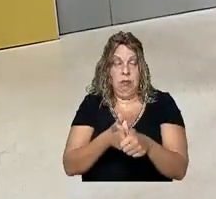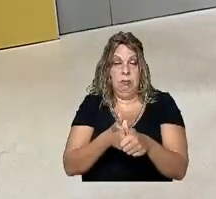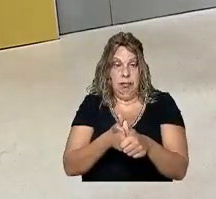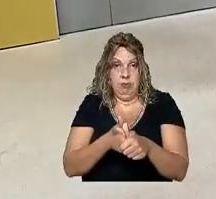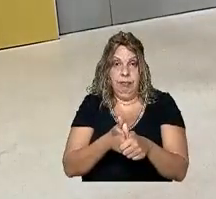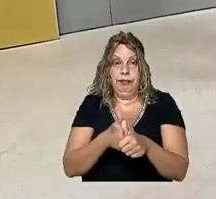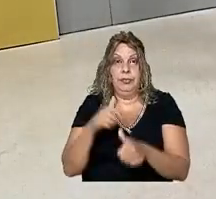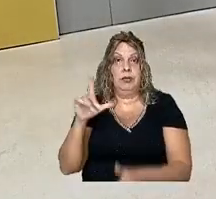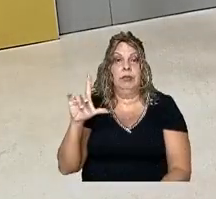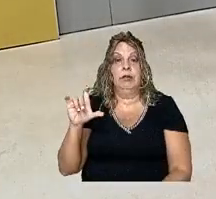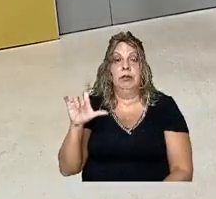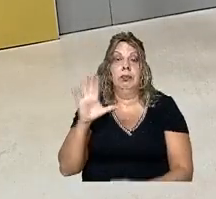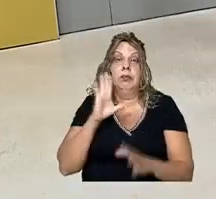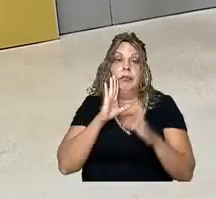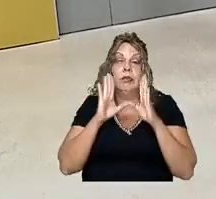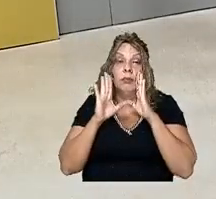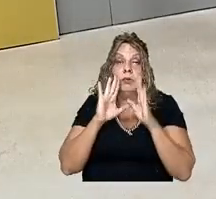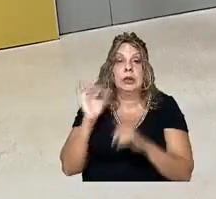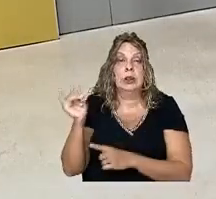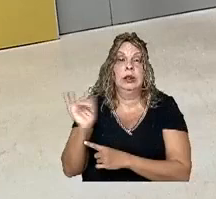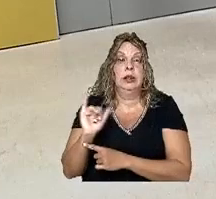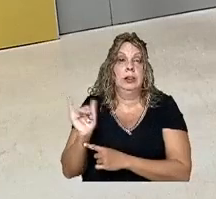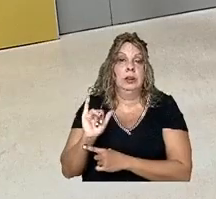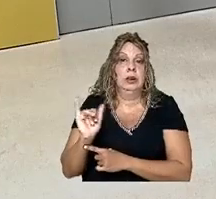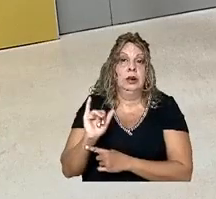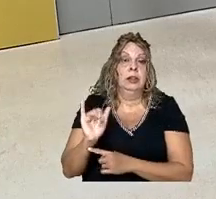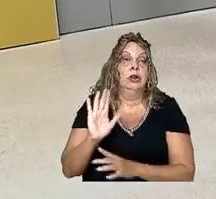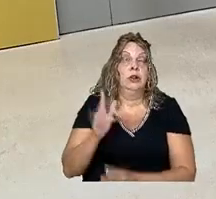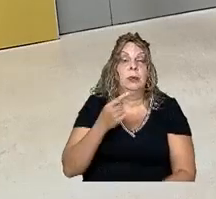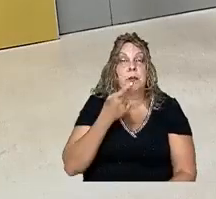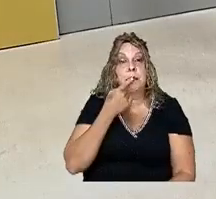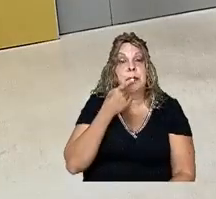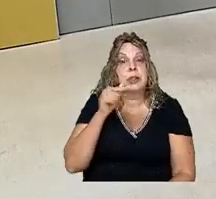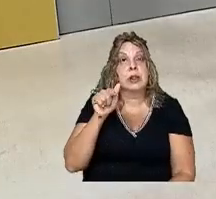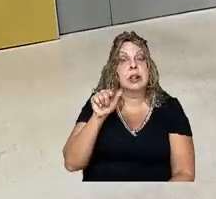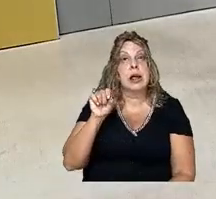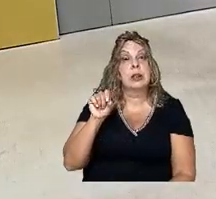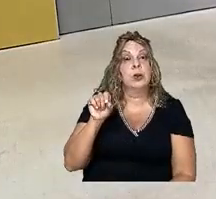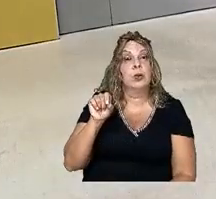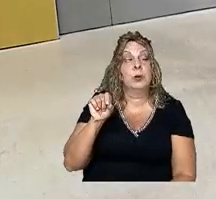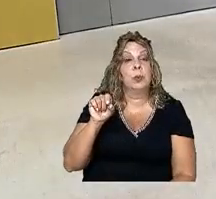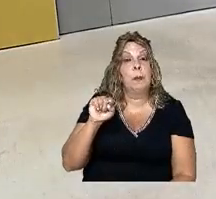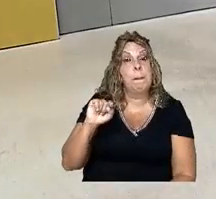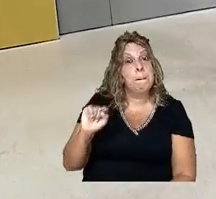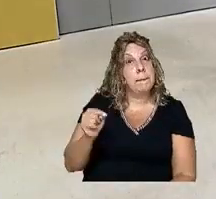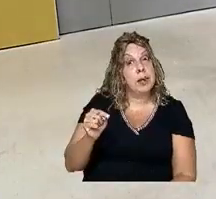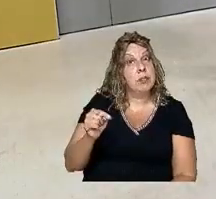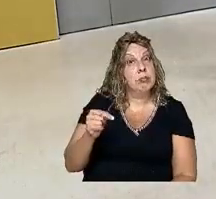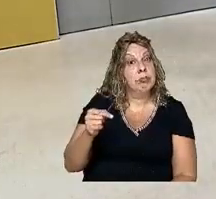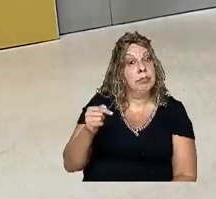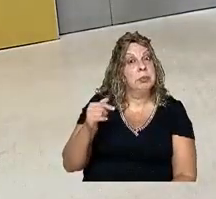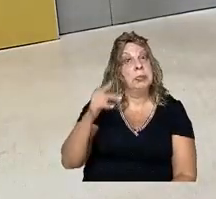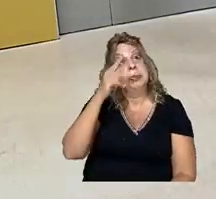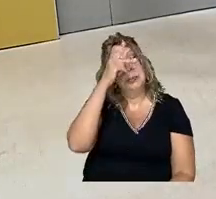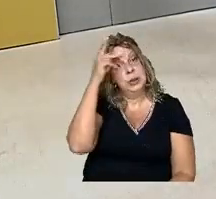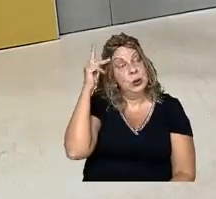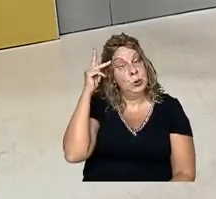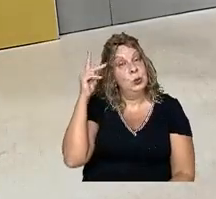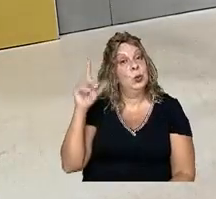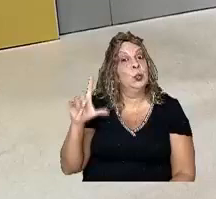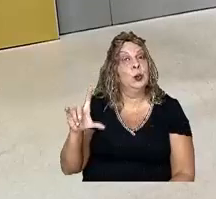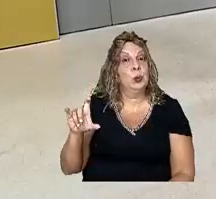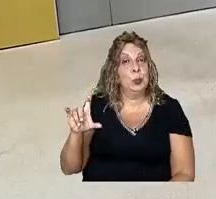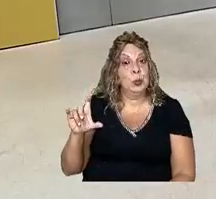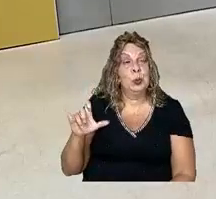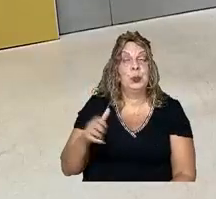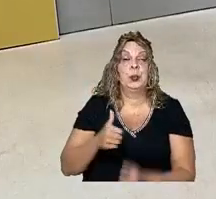perfil no Instagram, Facebook e YouTube. Já estamos aí pertinho dos 70 mil seguidores lá no Insta. Gente, olha aí, quase 70